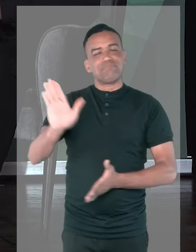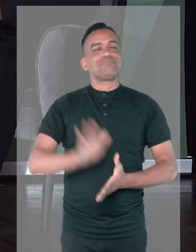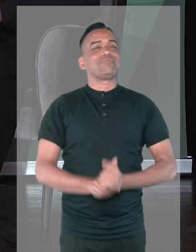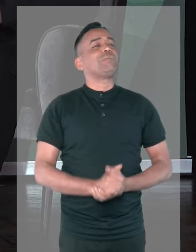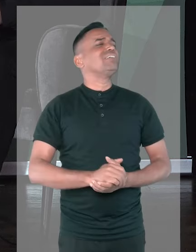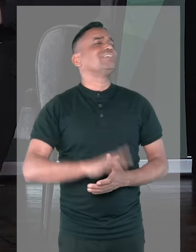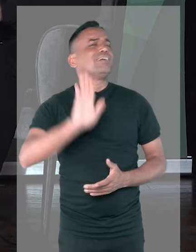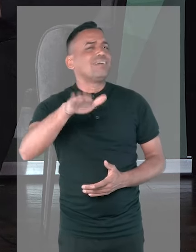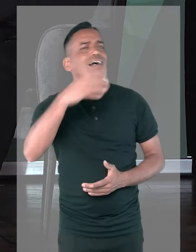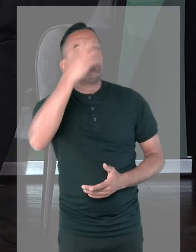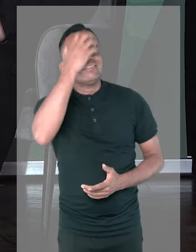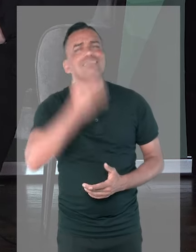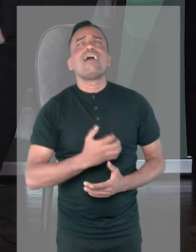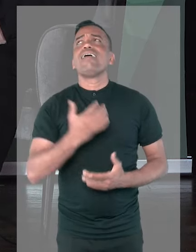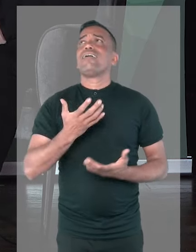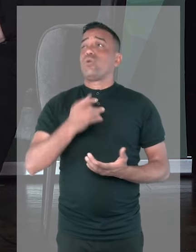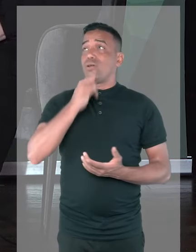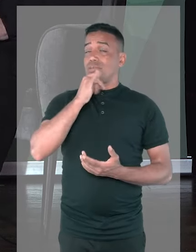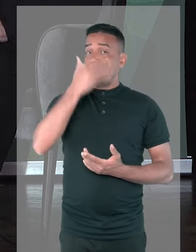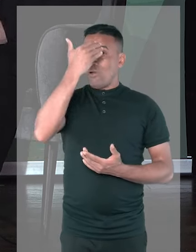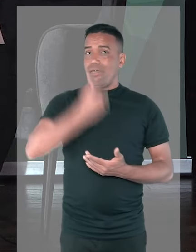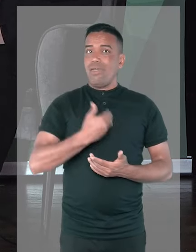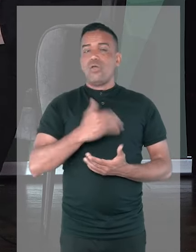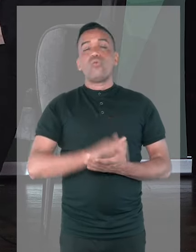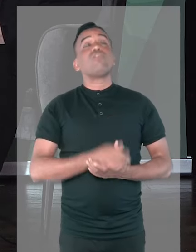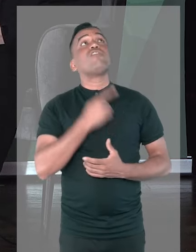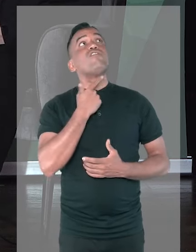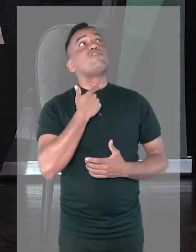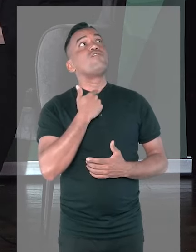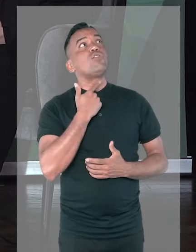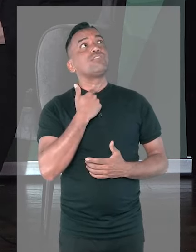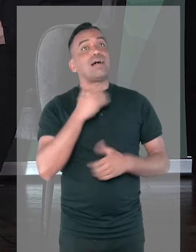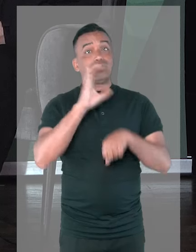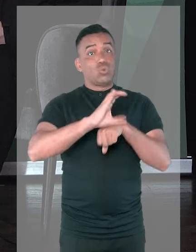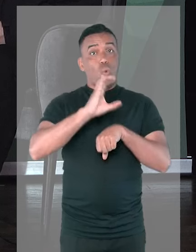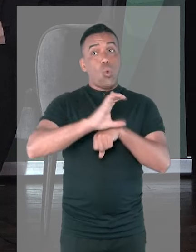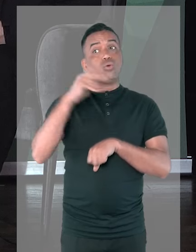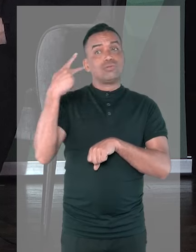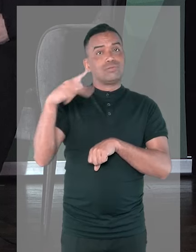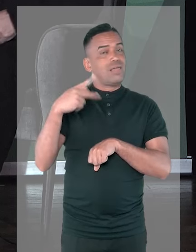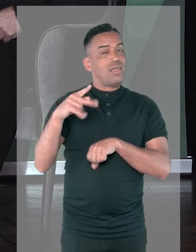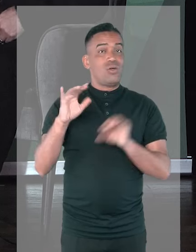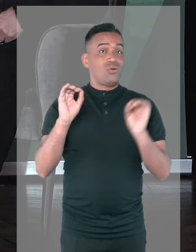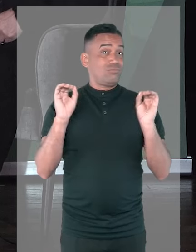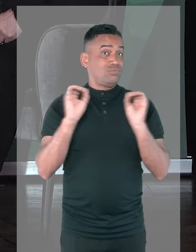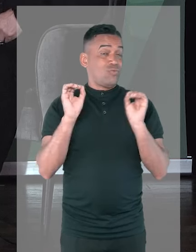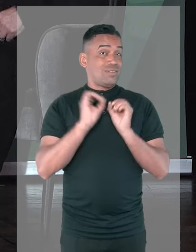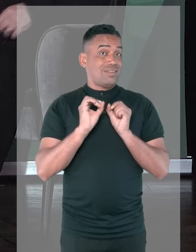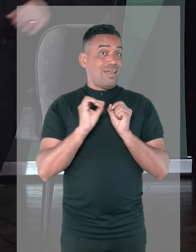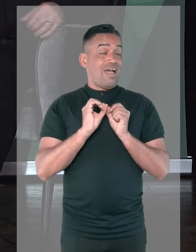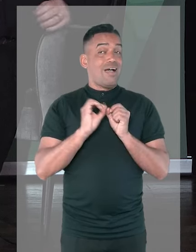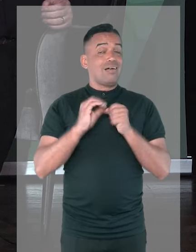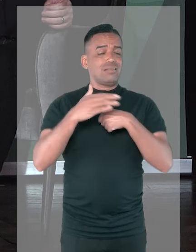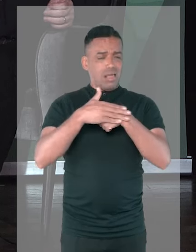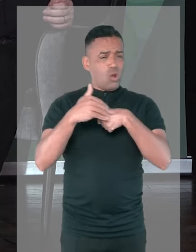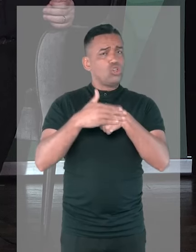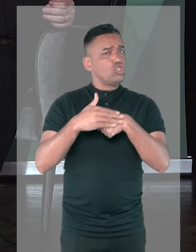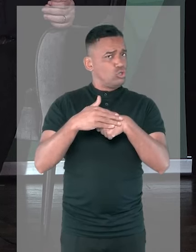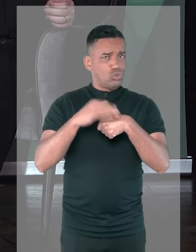sério, eu, por exemplo, eu tenho um morro de vontade de fazer os seus cursos e eu não estou fazendo nenhum elogio gratuito, é vontade